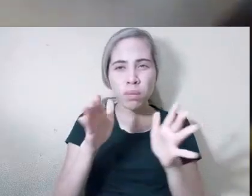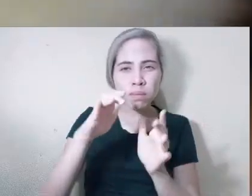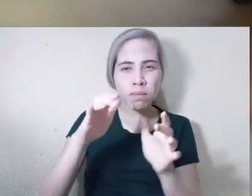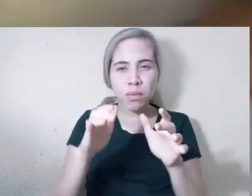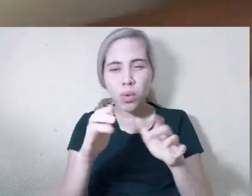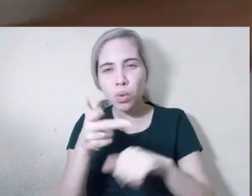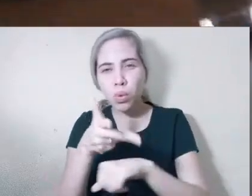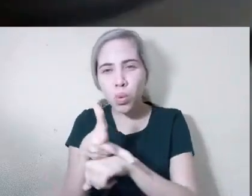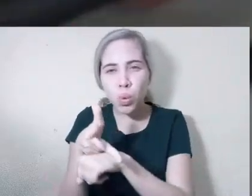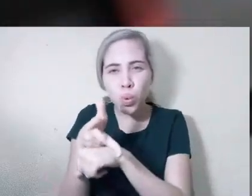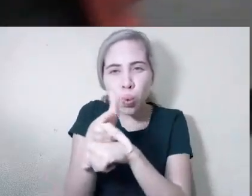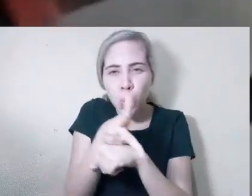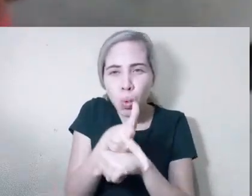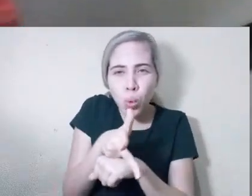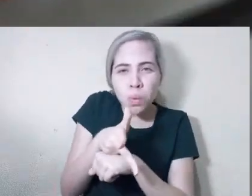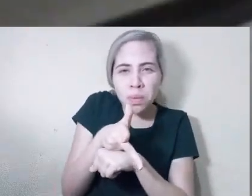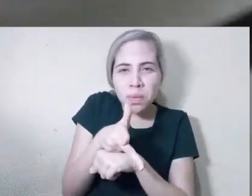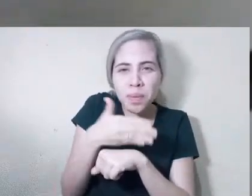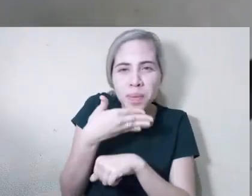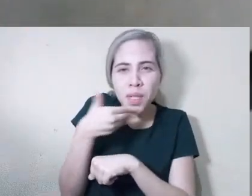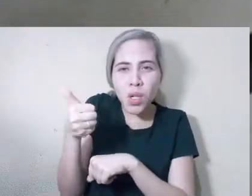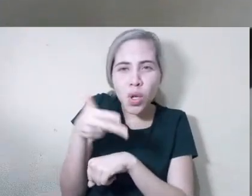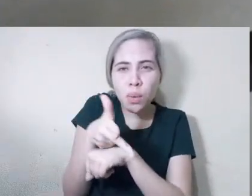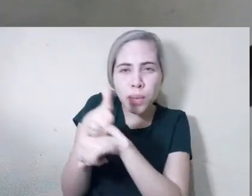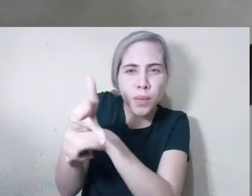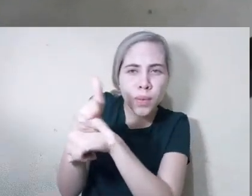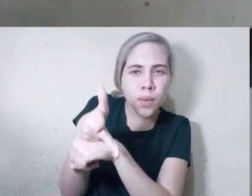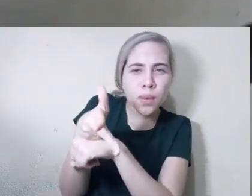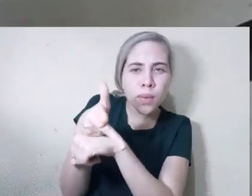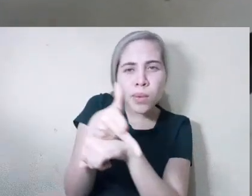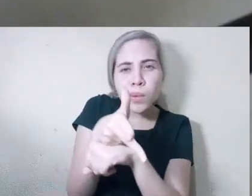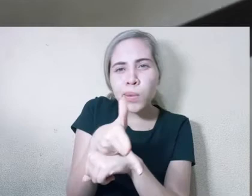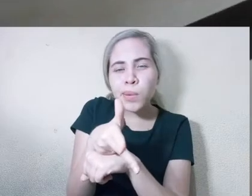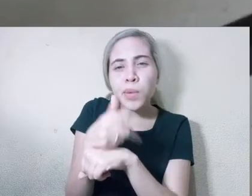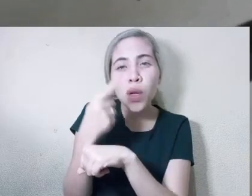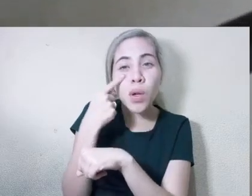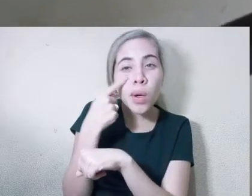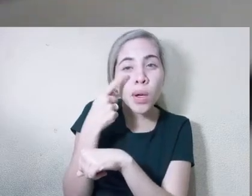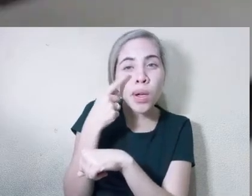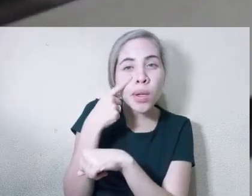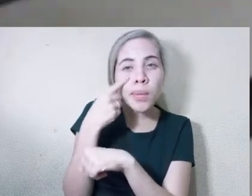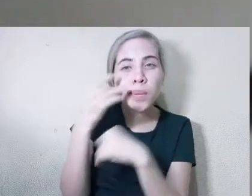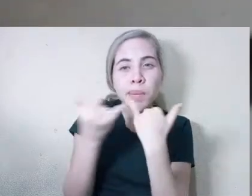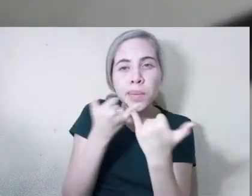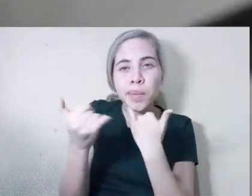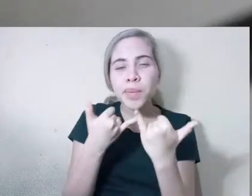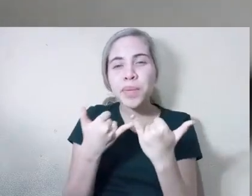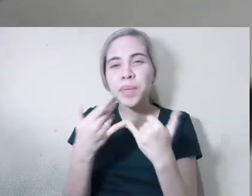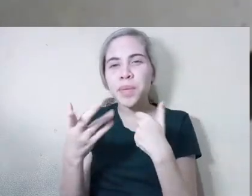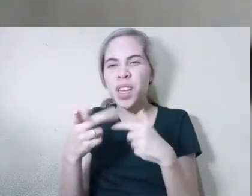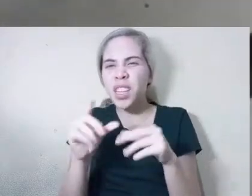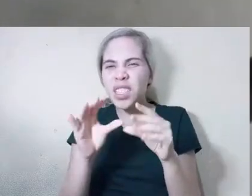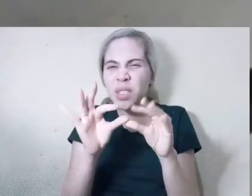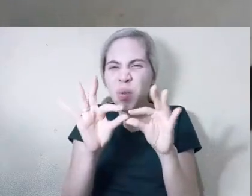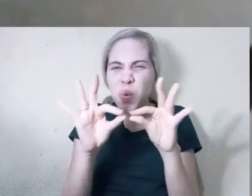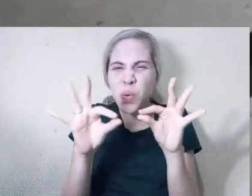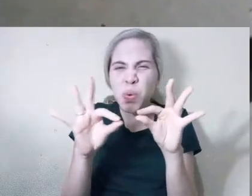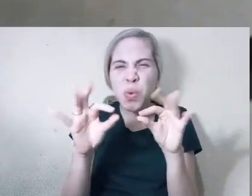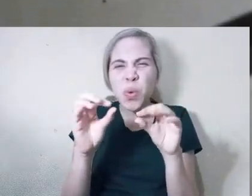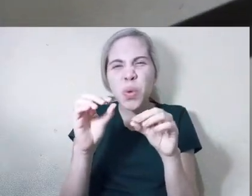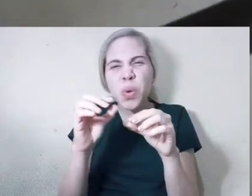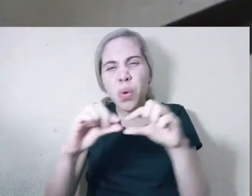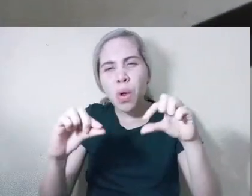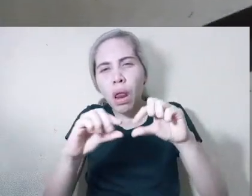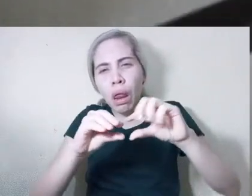eu tentar aproximar aqui. Aí, agora eu peguei. Aí, tá vendo, gente? Parece uma